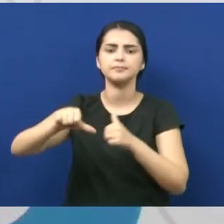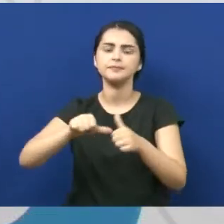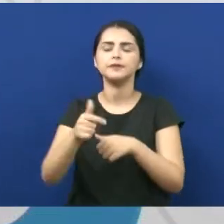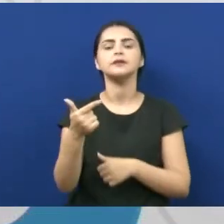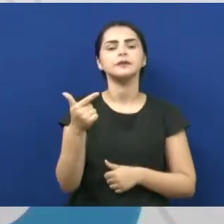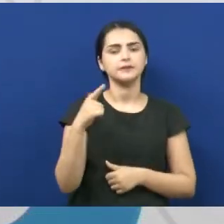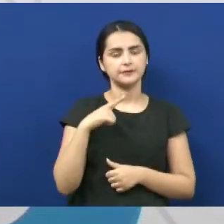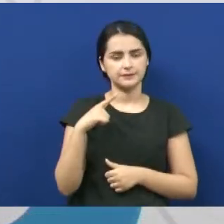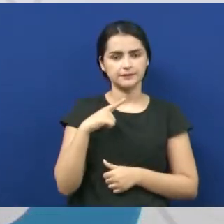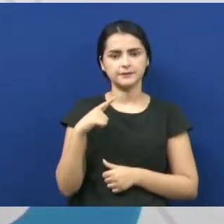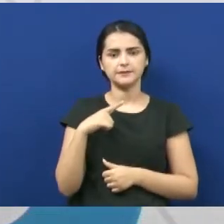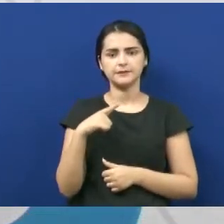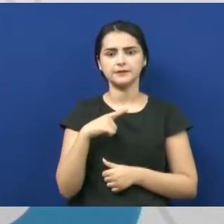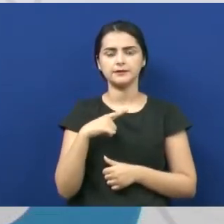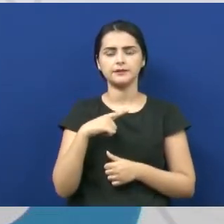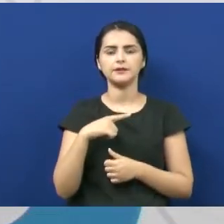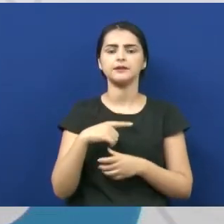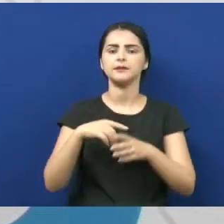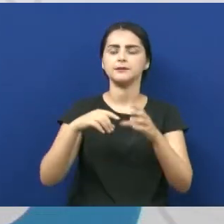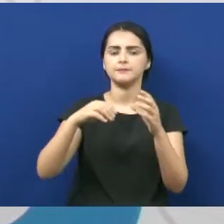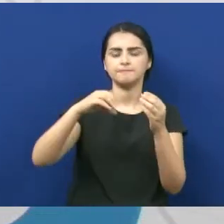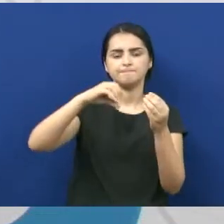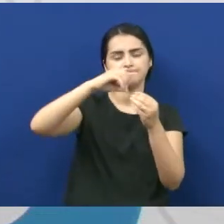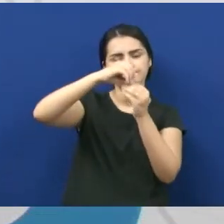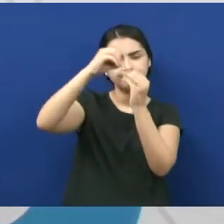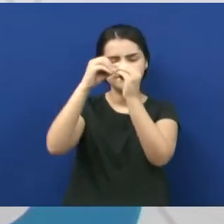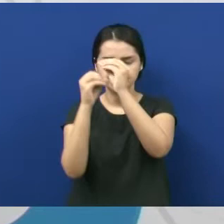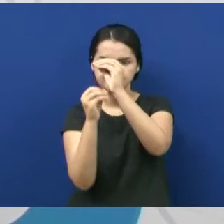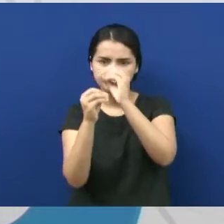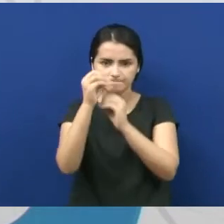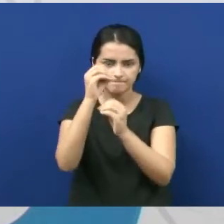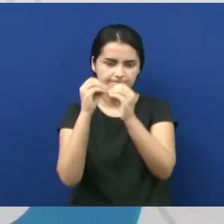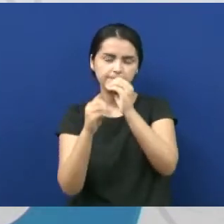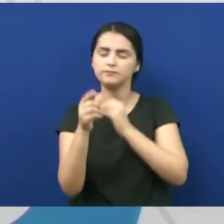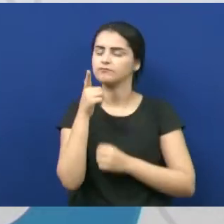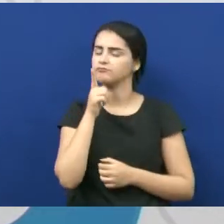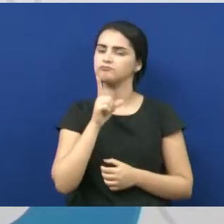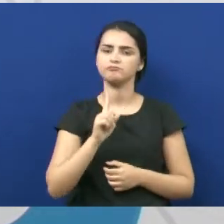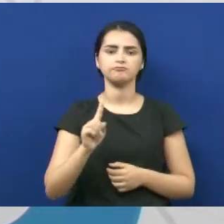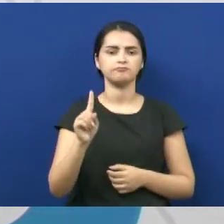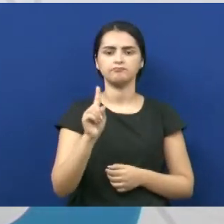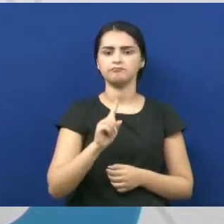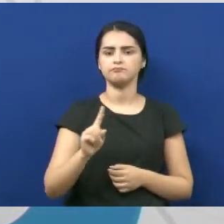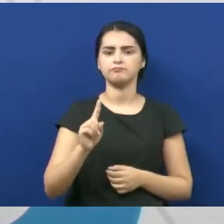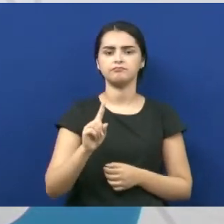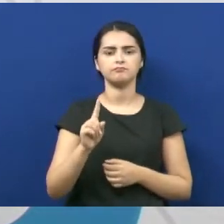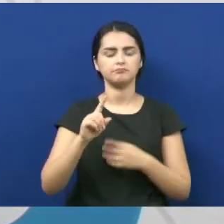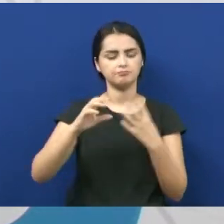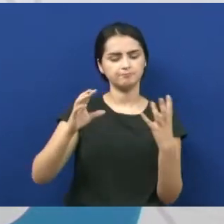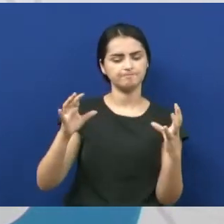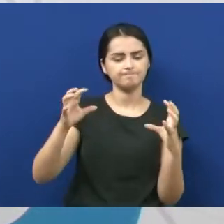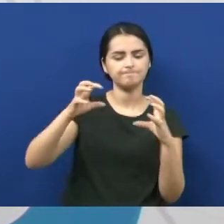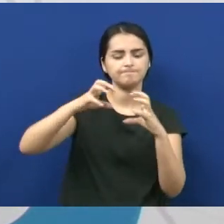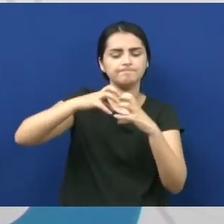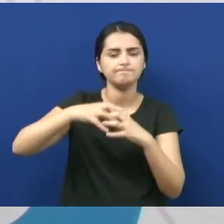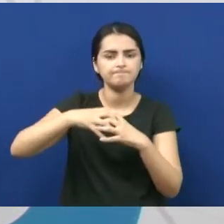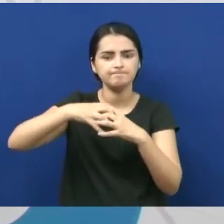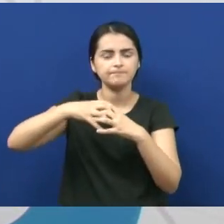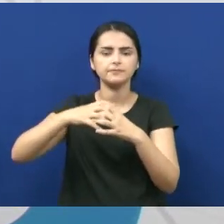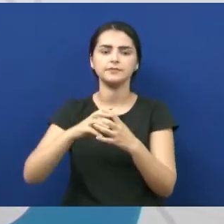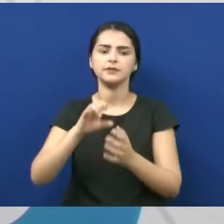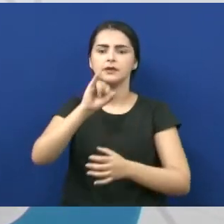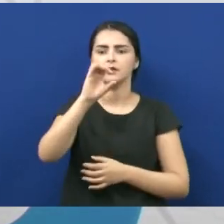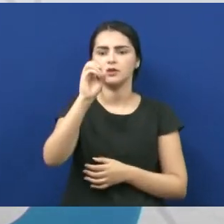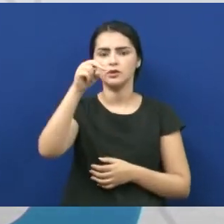tenho uma molécula que está em meio aquoso, mas ela não consegue se dissociar, ela não consegue se